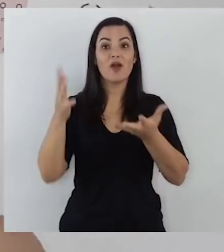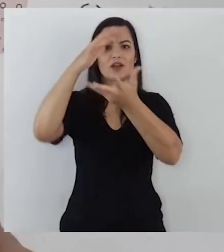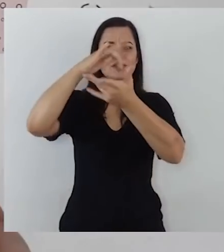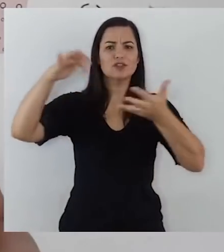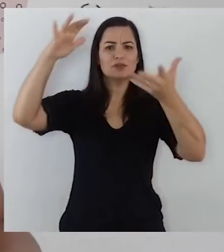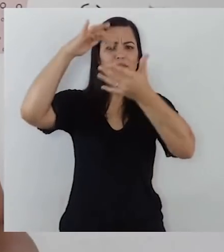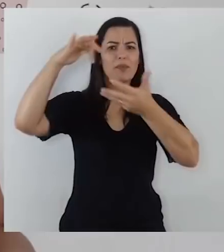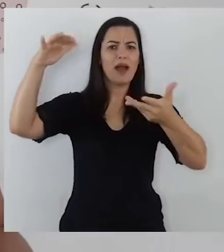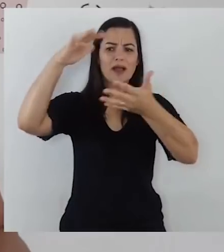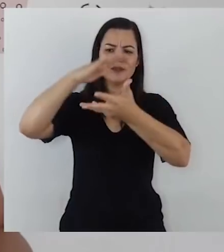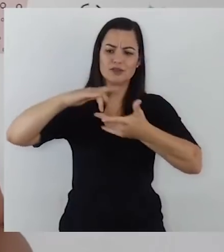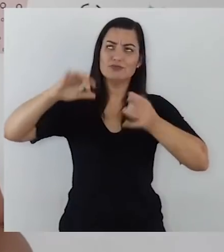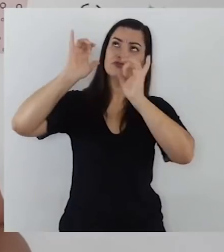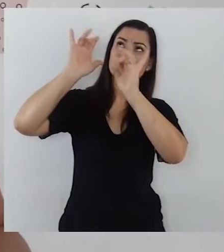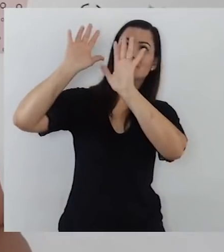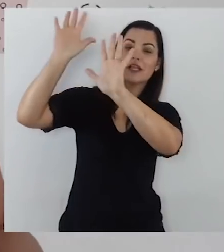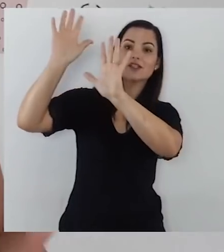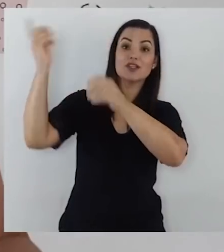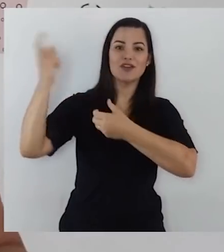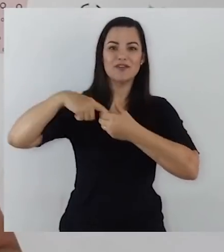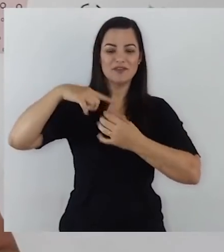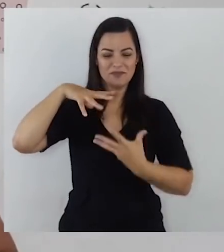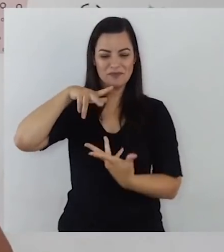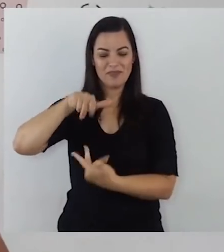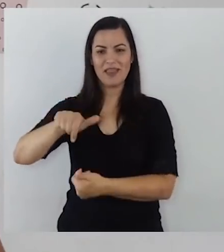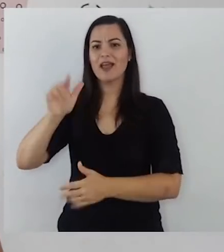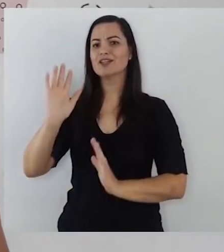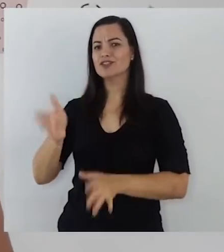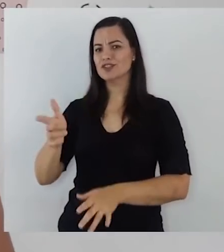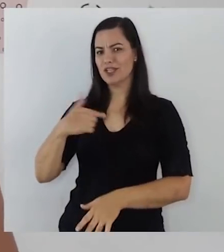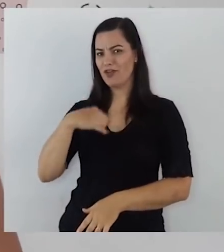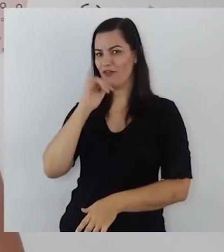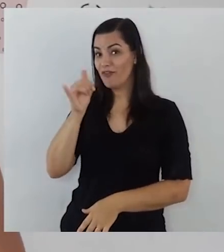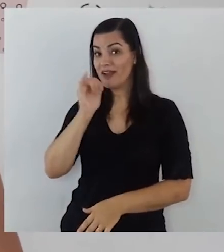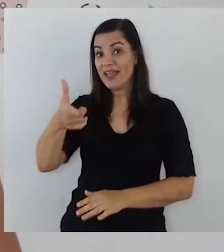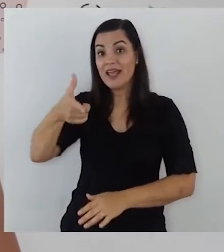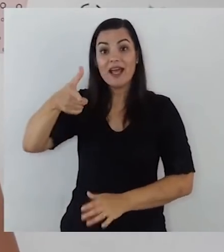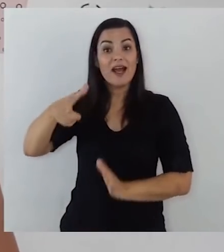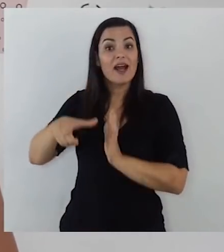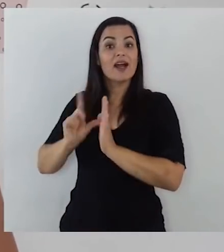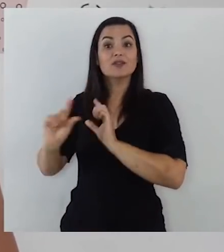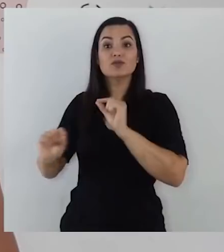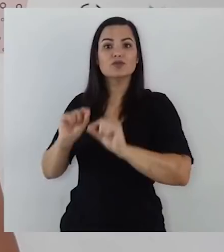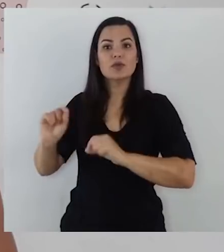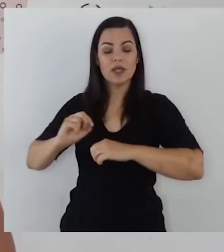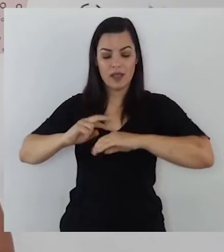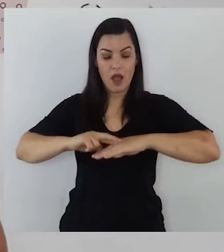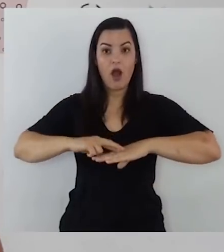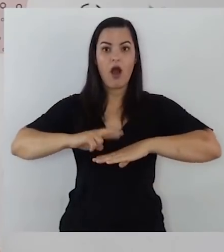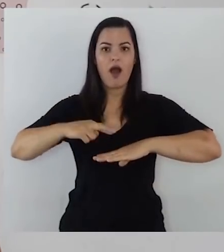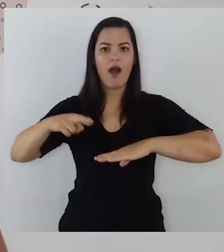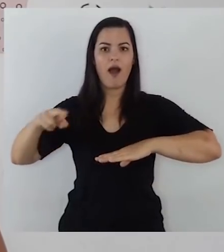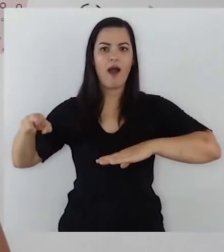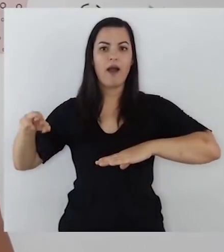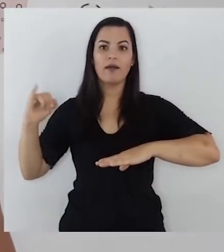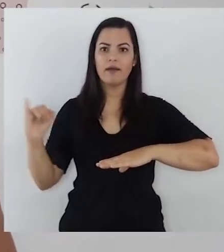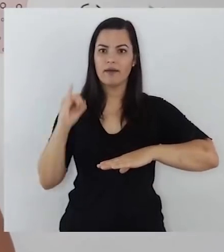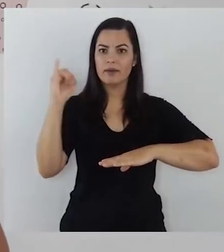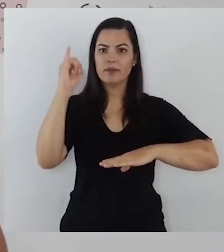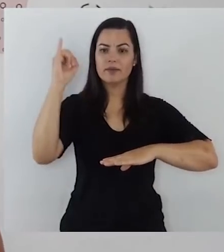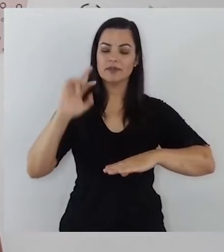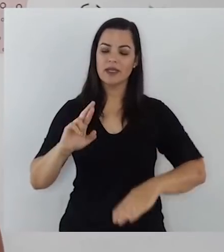espaço e voltando aqui para a Terra firme, eu já te contei sobre a importância da radioatividade. E nós temos